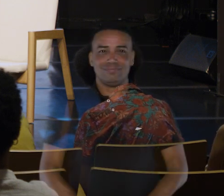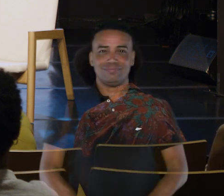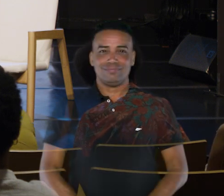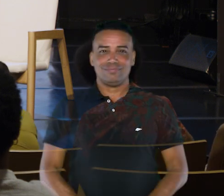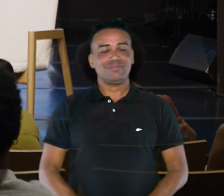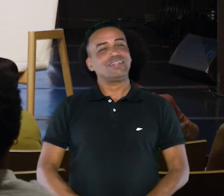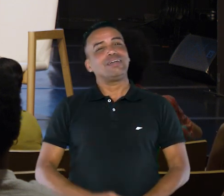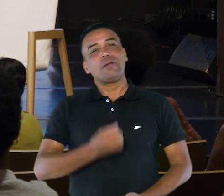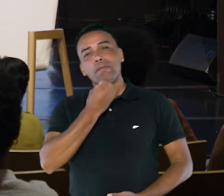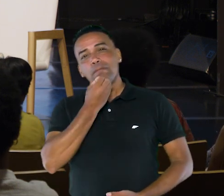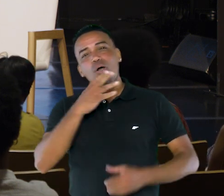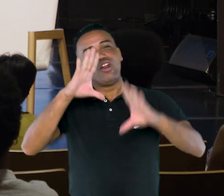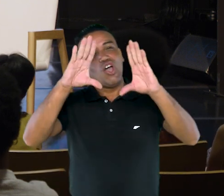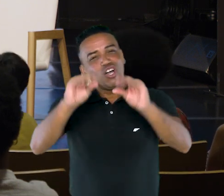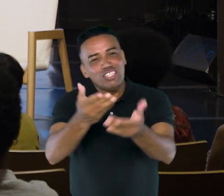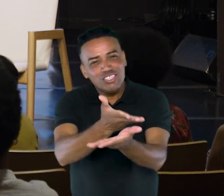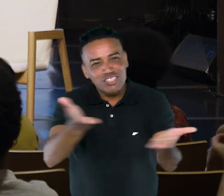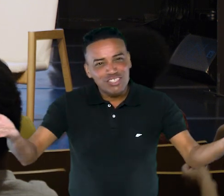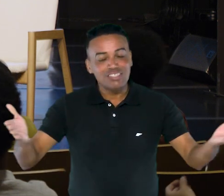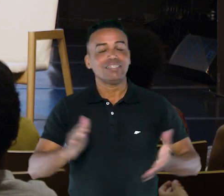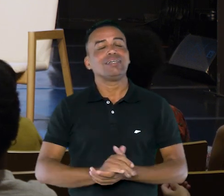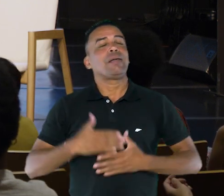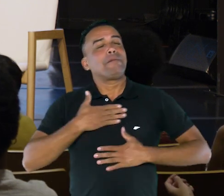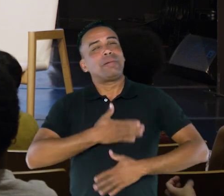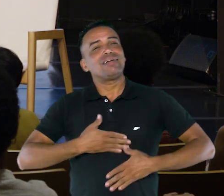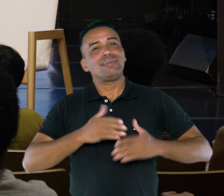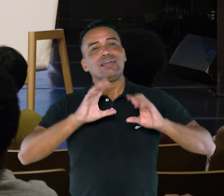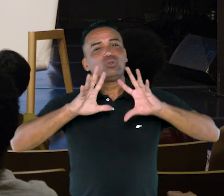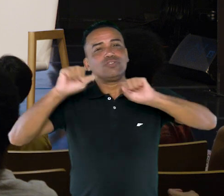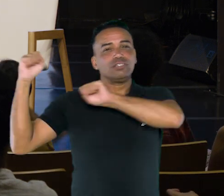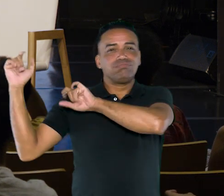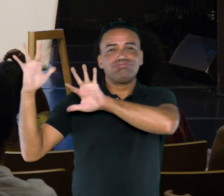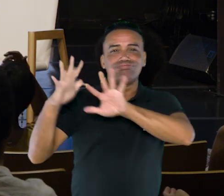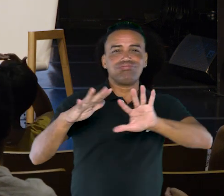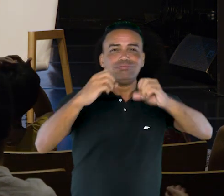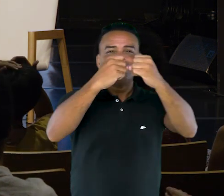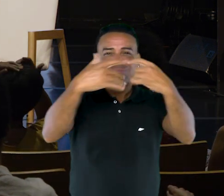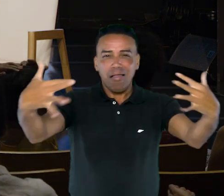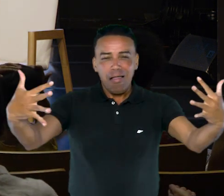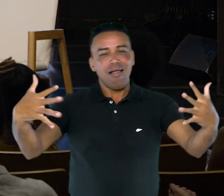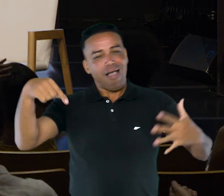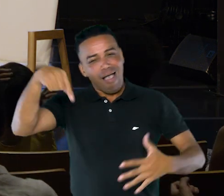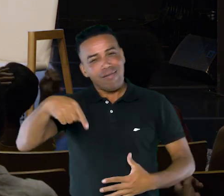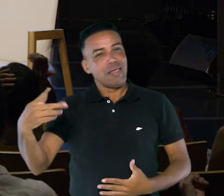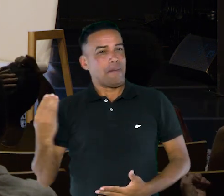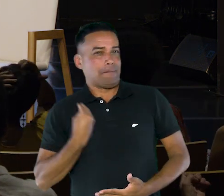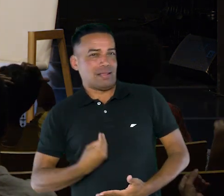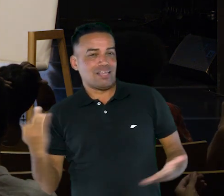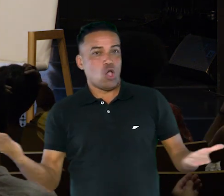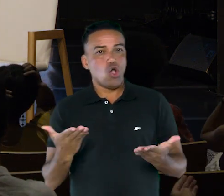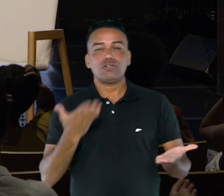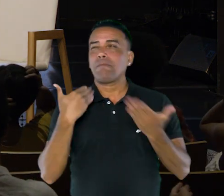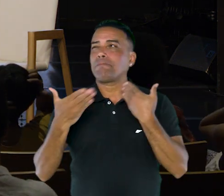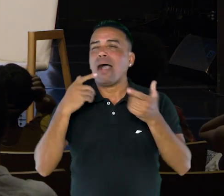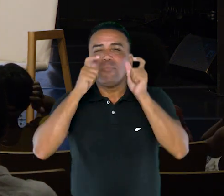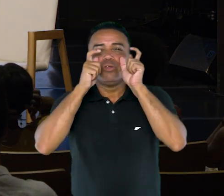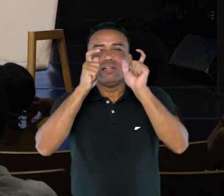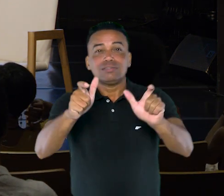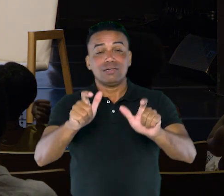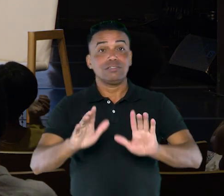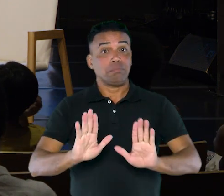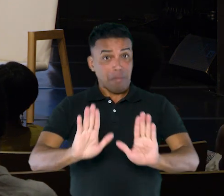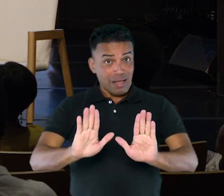programadora cultural do Sesc. Boa noite, é um prazer receber todos vocês aqui. E a gente vai ter um papo